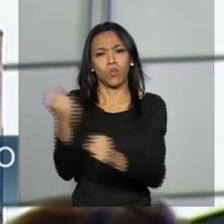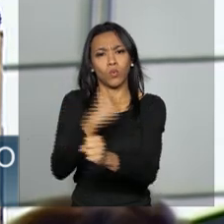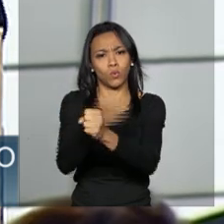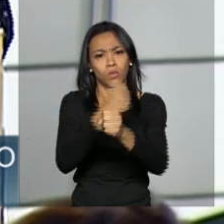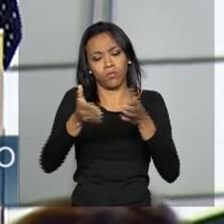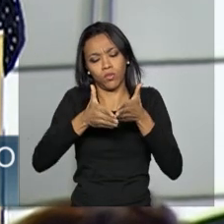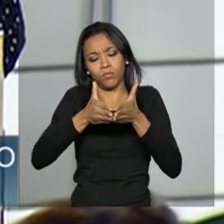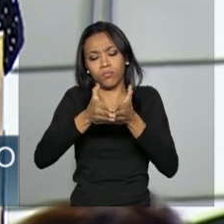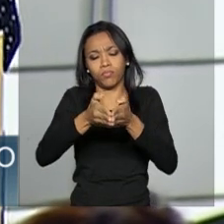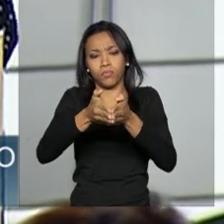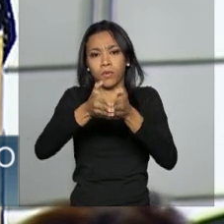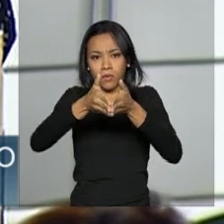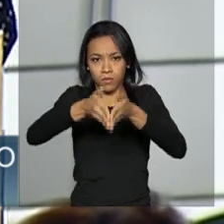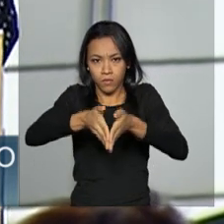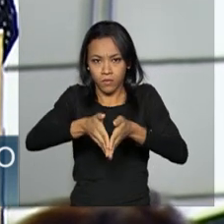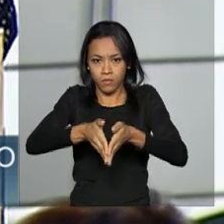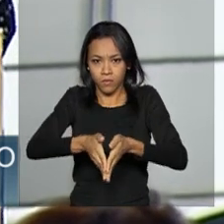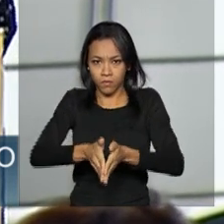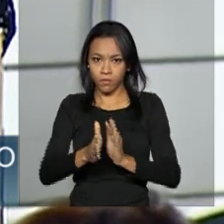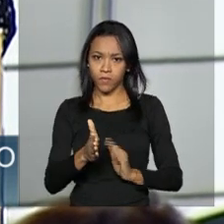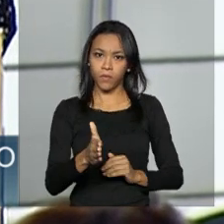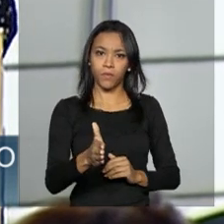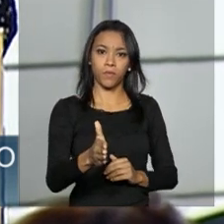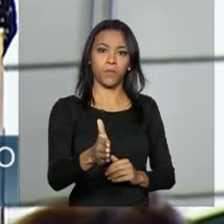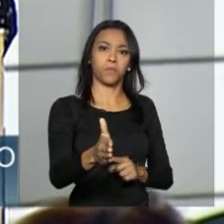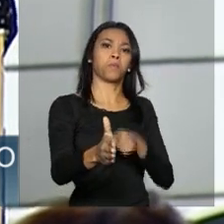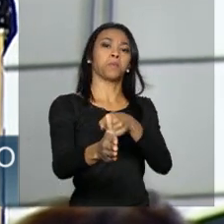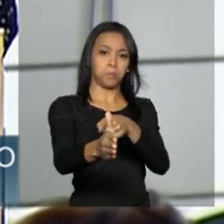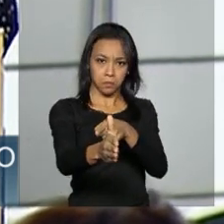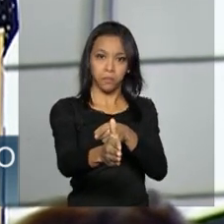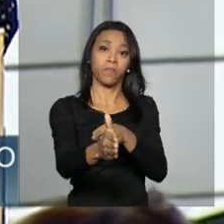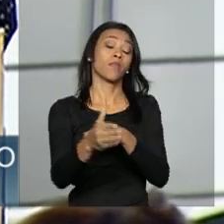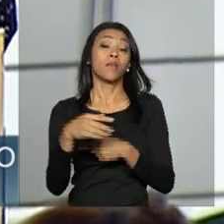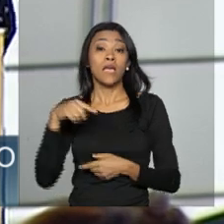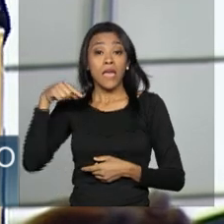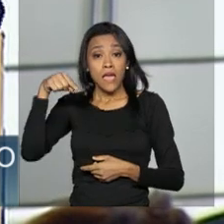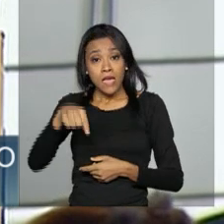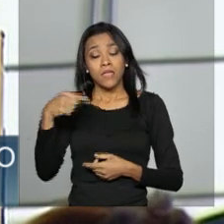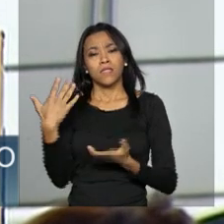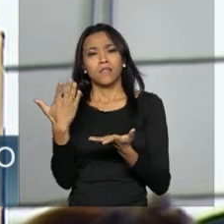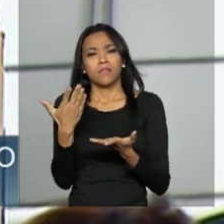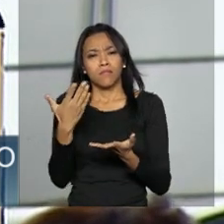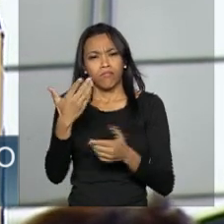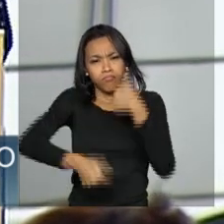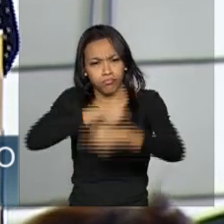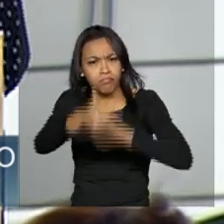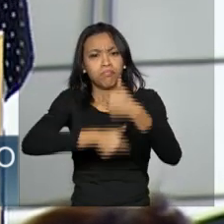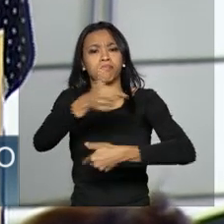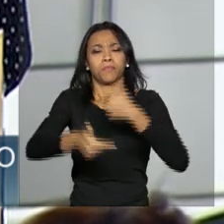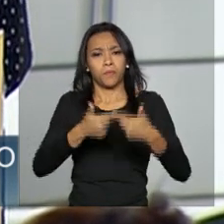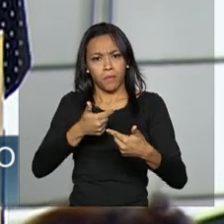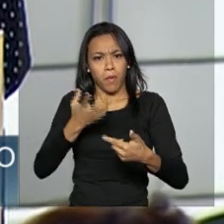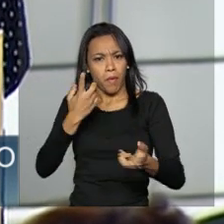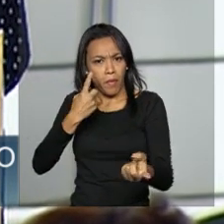o PROSUB. Esses programas avançaram muito durante os últimos anos, em